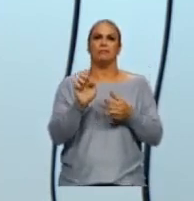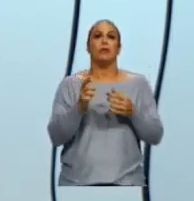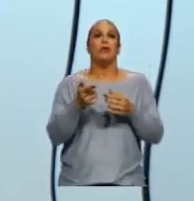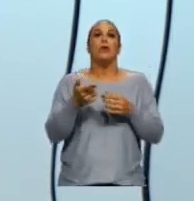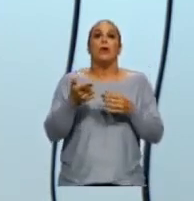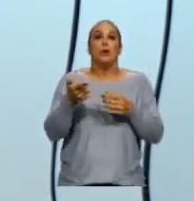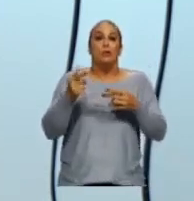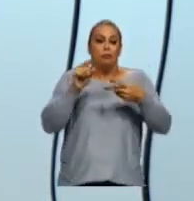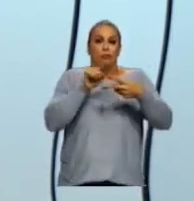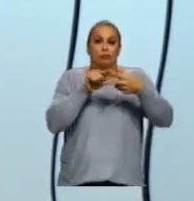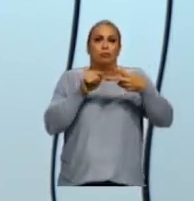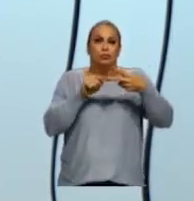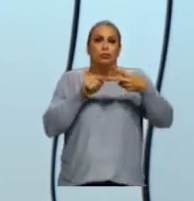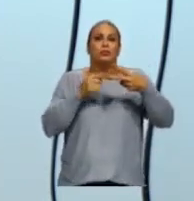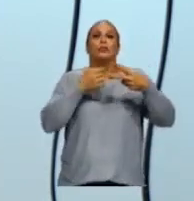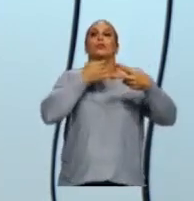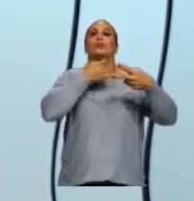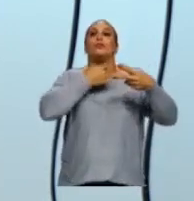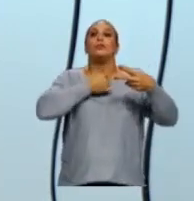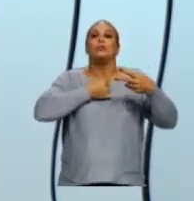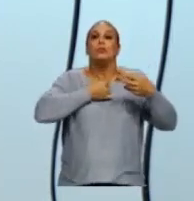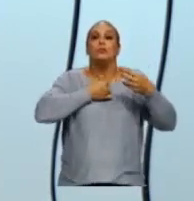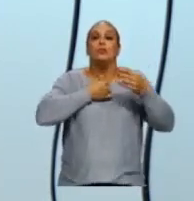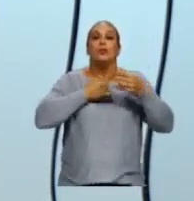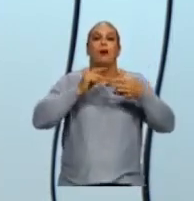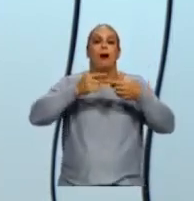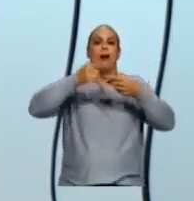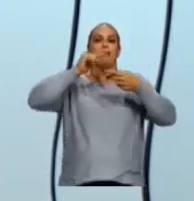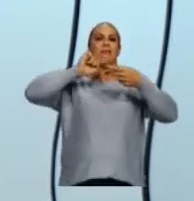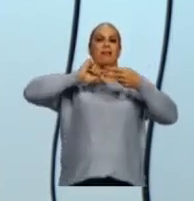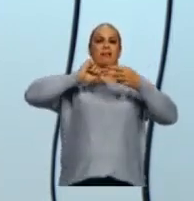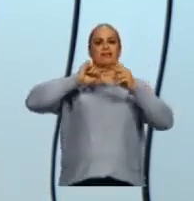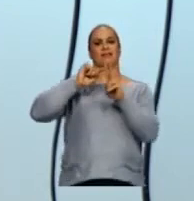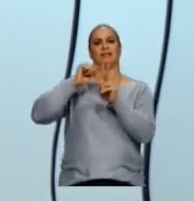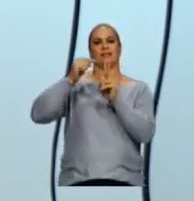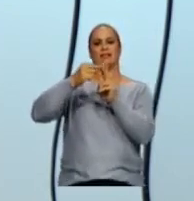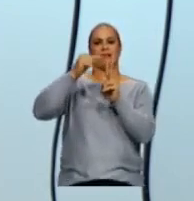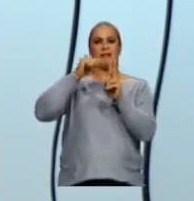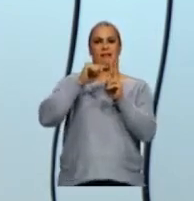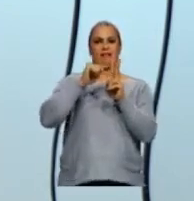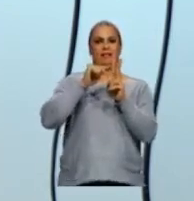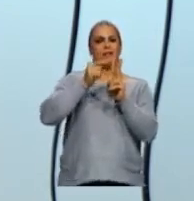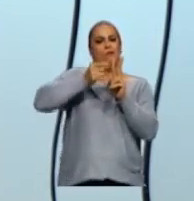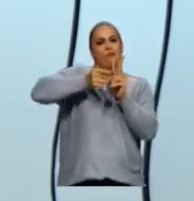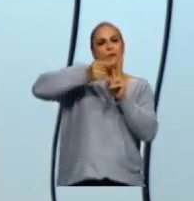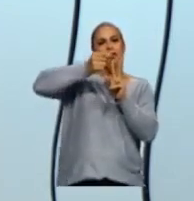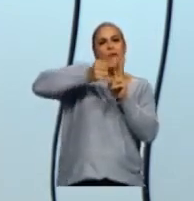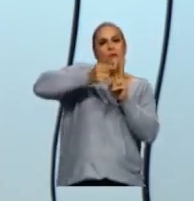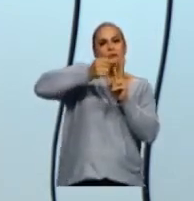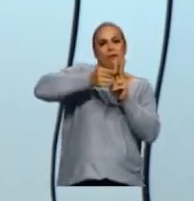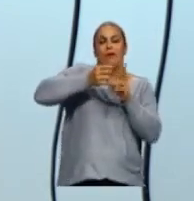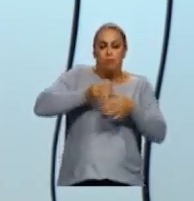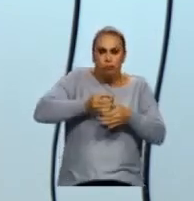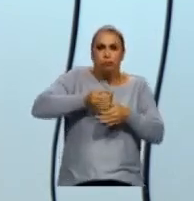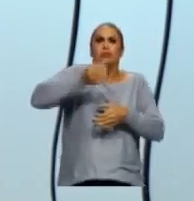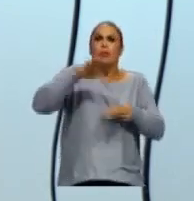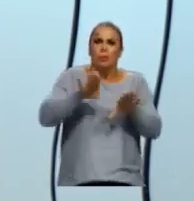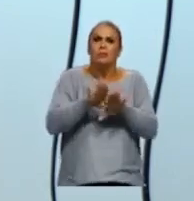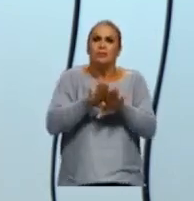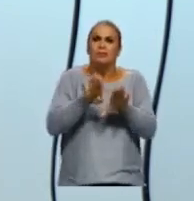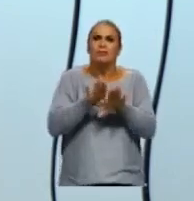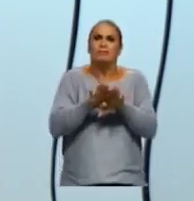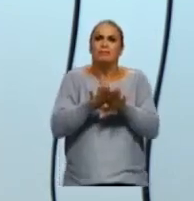são duas partes de cartilagens, com que a cartilagem ela dá uma certa estrutura e flexibilidade